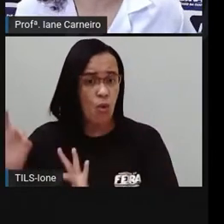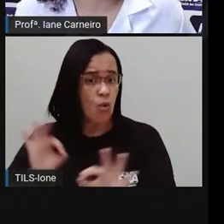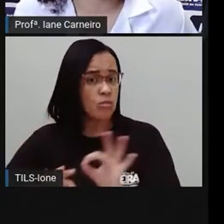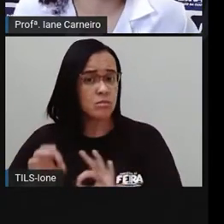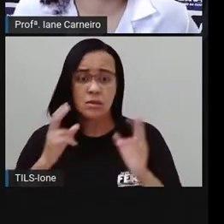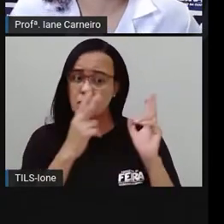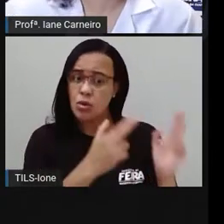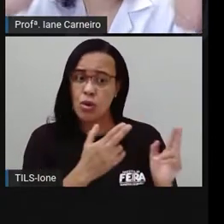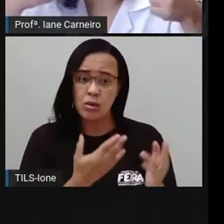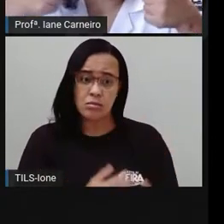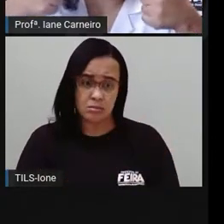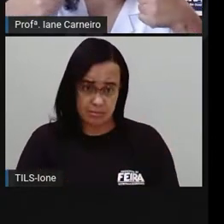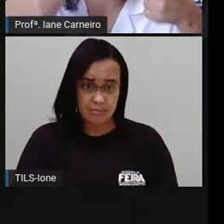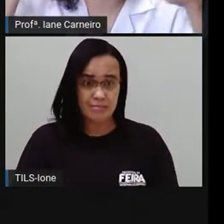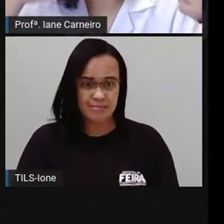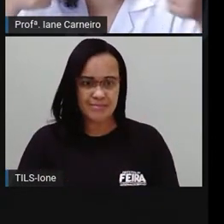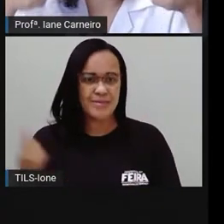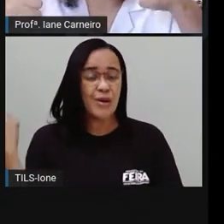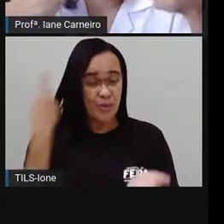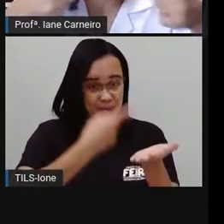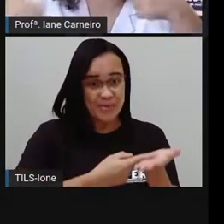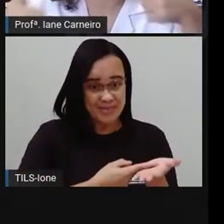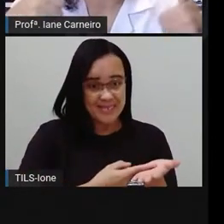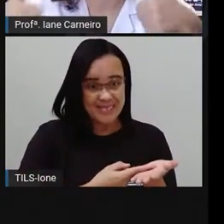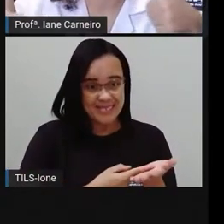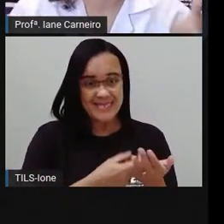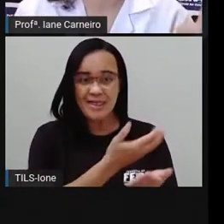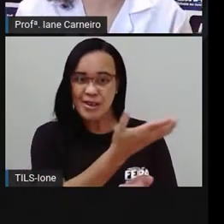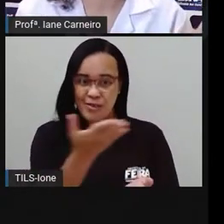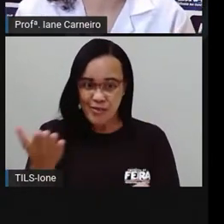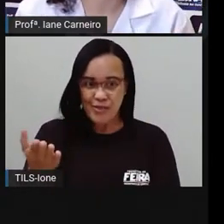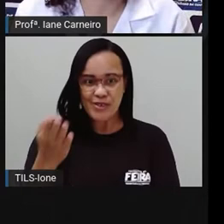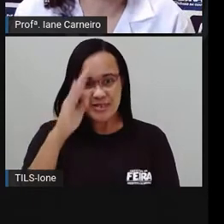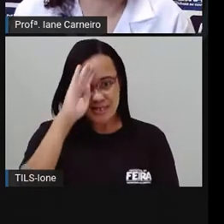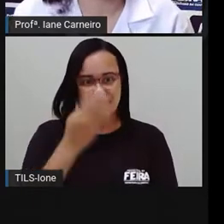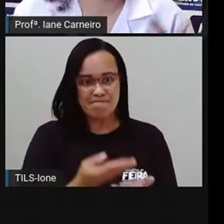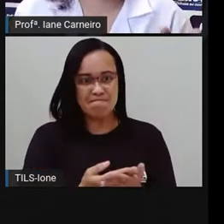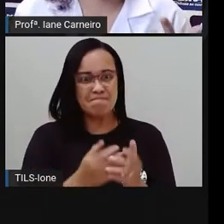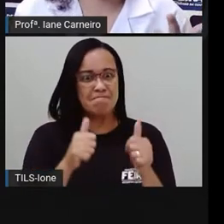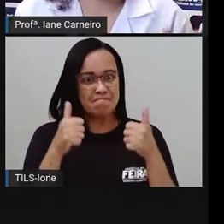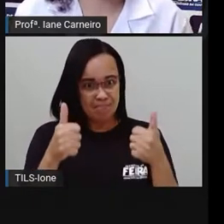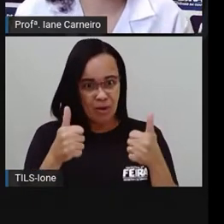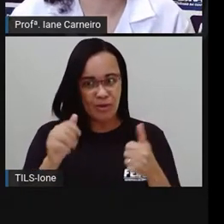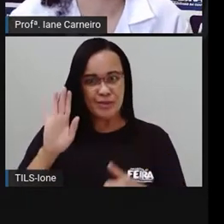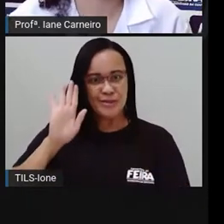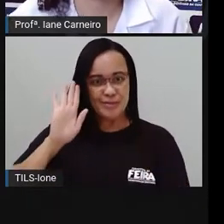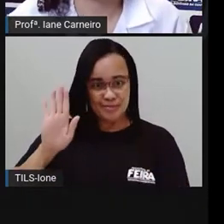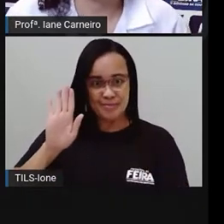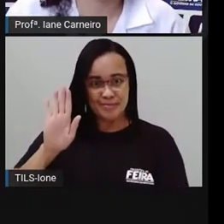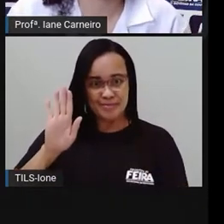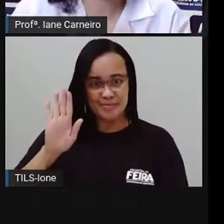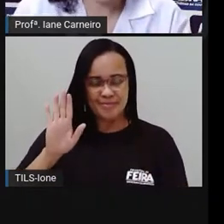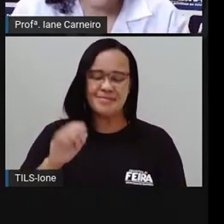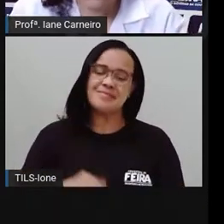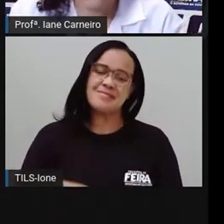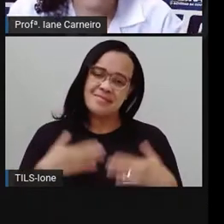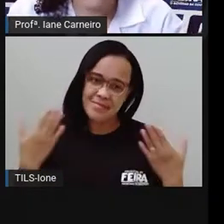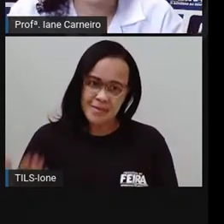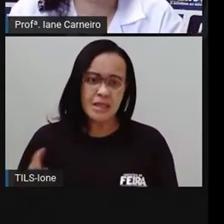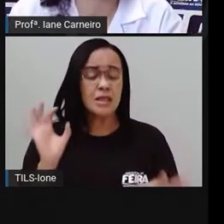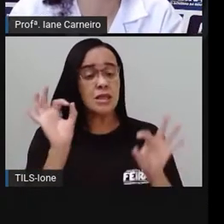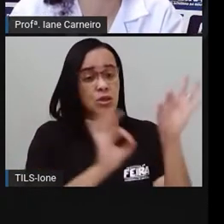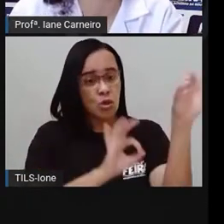na escola. Combinado? Posso confiar que vocês vão fazer esse combinado em casa também? Olá, hein? Então, deixar